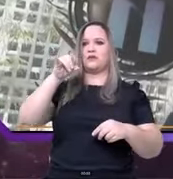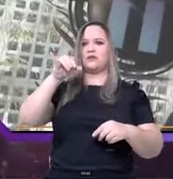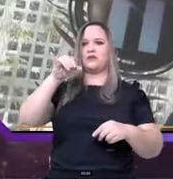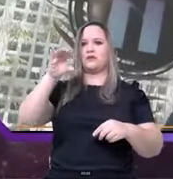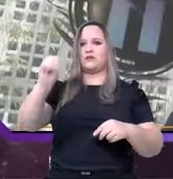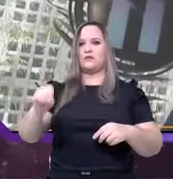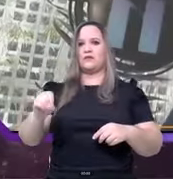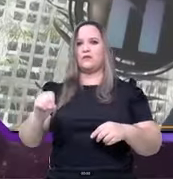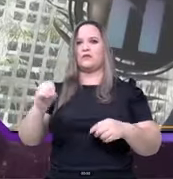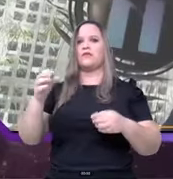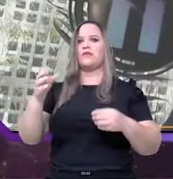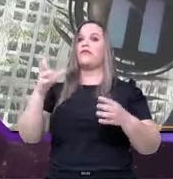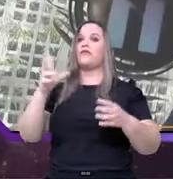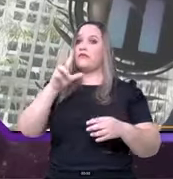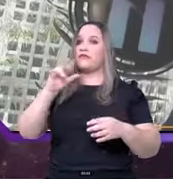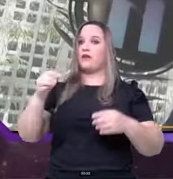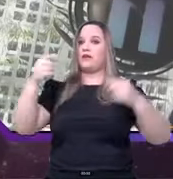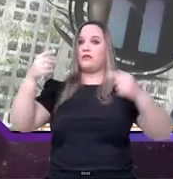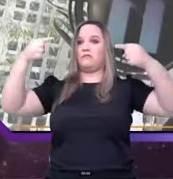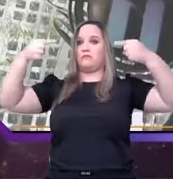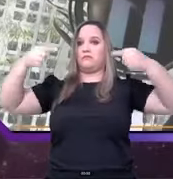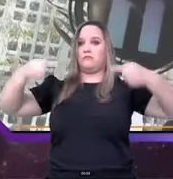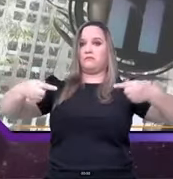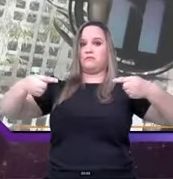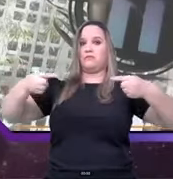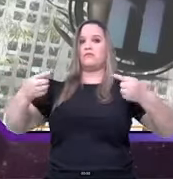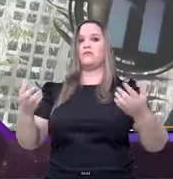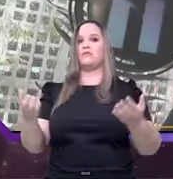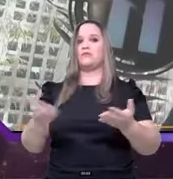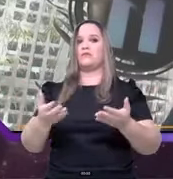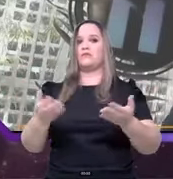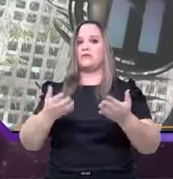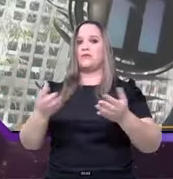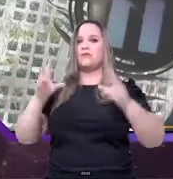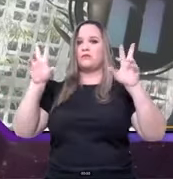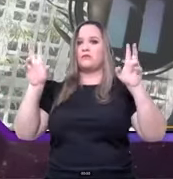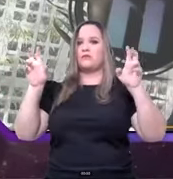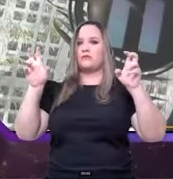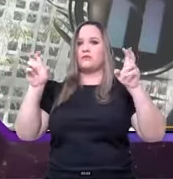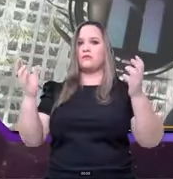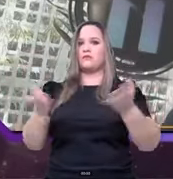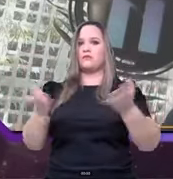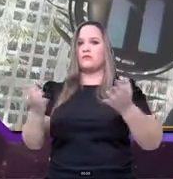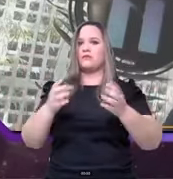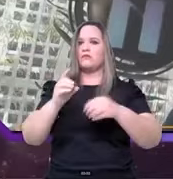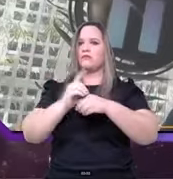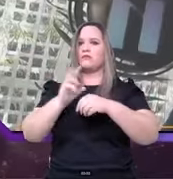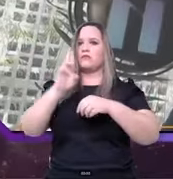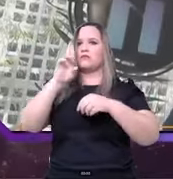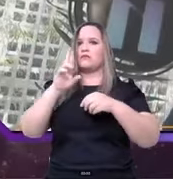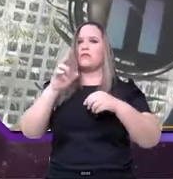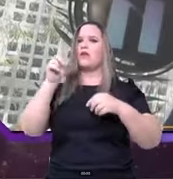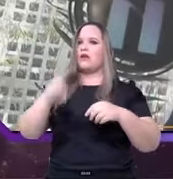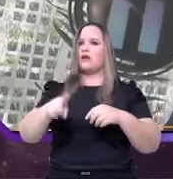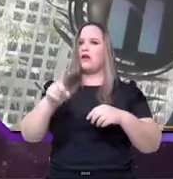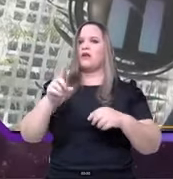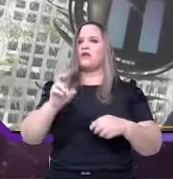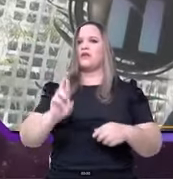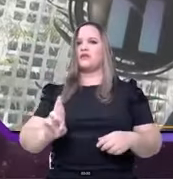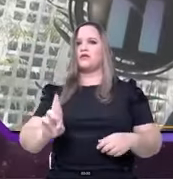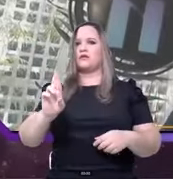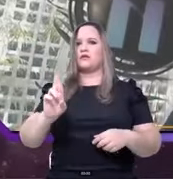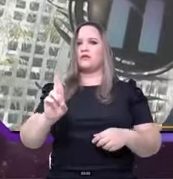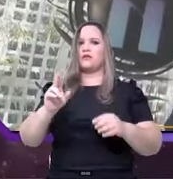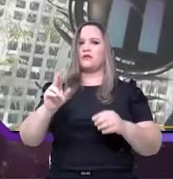prestar depoimento quanto à temática de organizações ágeis. Dr. Cândido é diretor do programa executivo